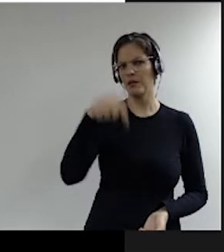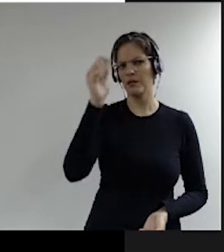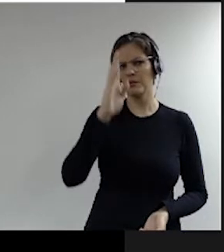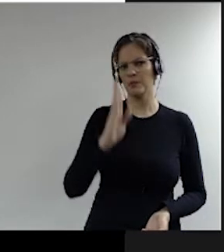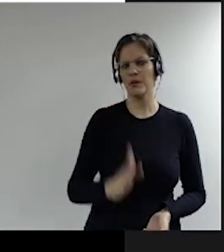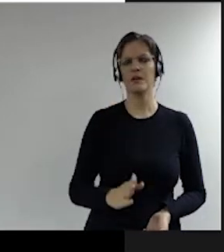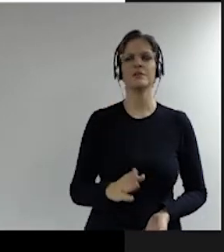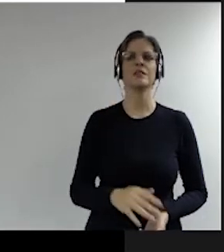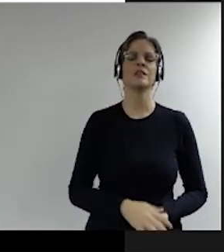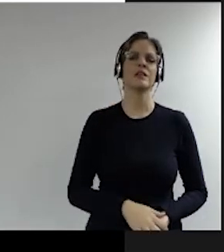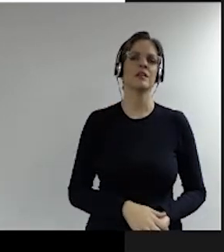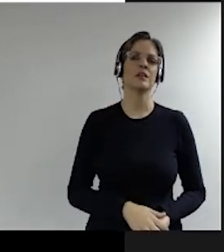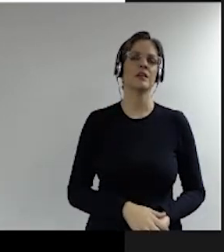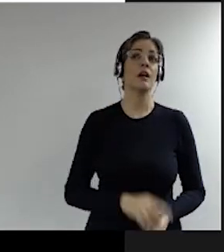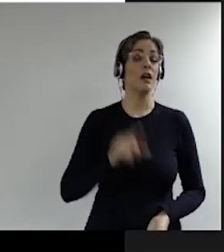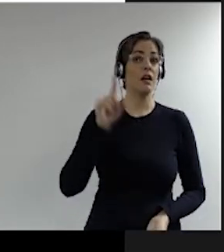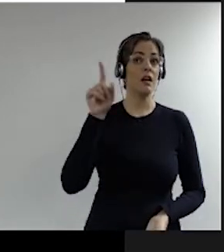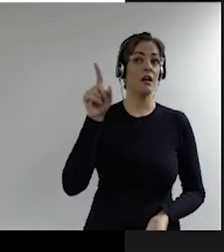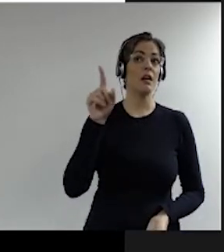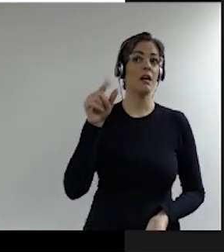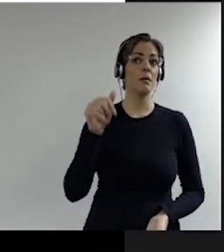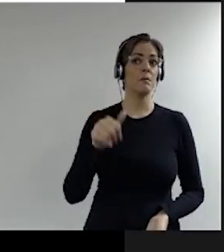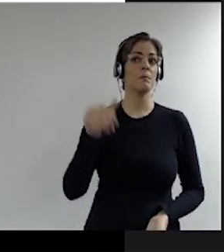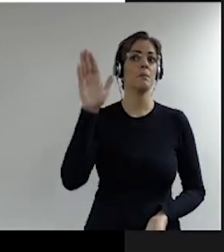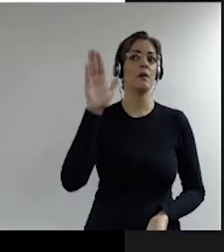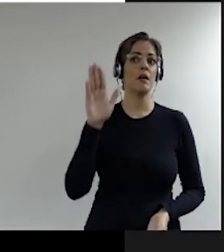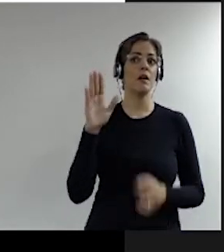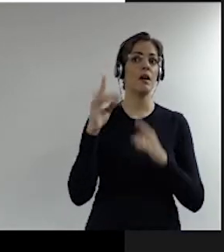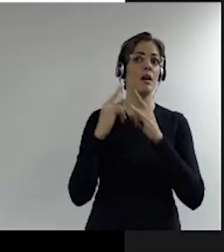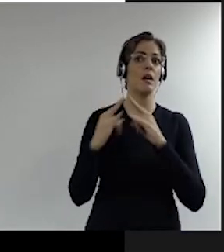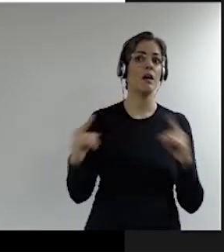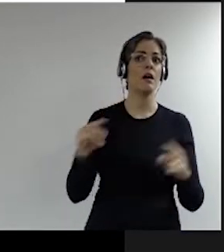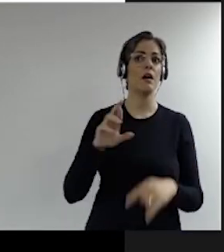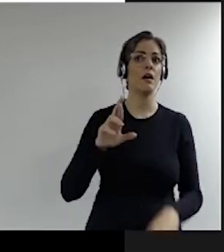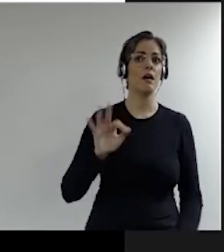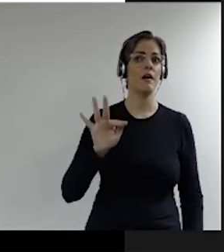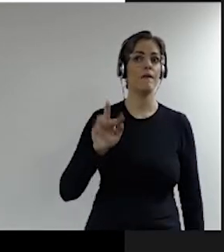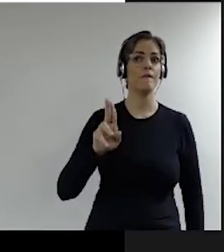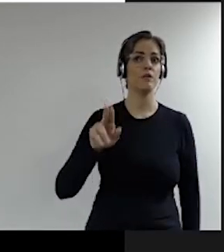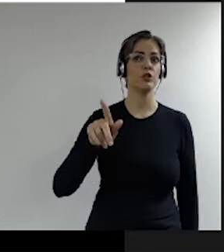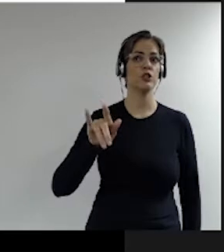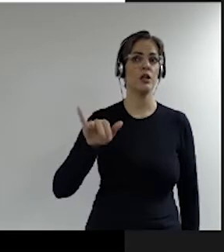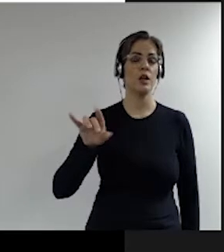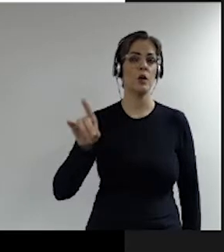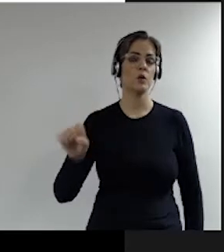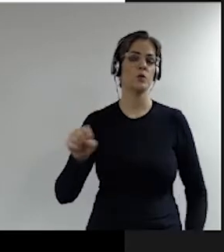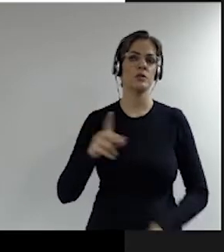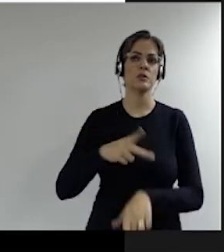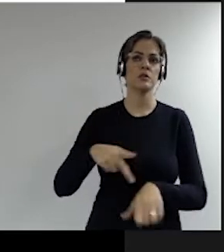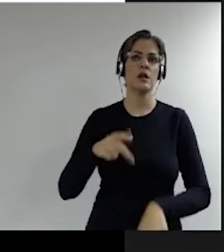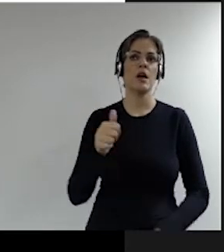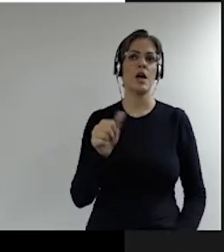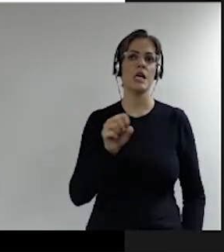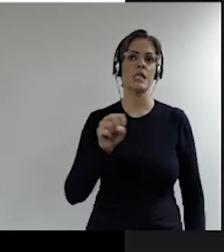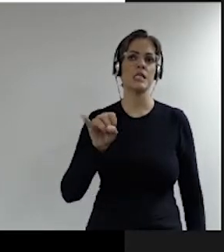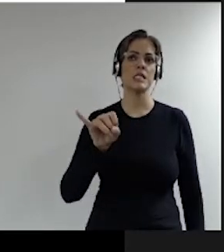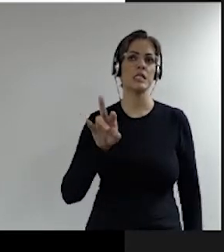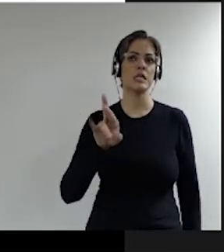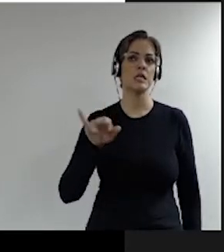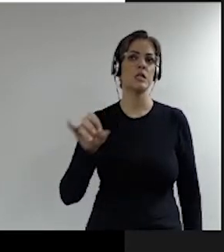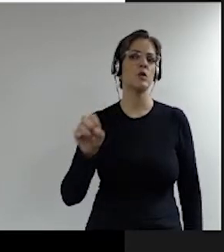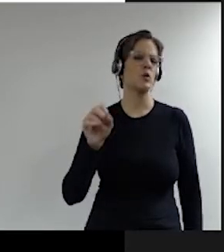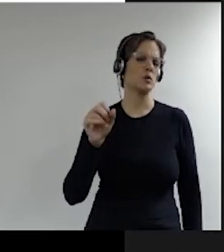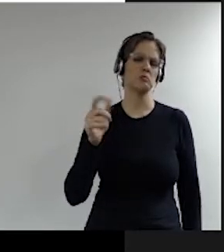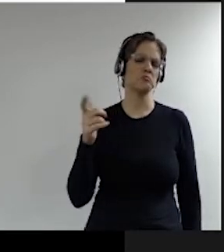em acampamentos de refugiados, sírios, por exemplo, em outros, não dá tempo de explorar muito